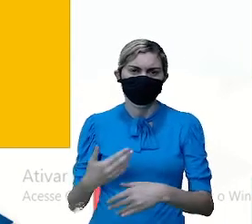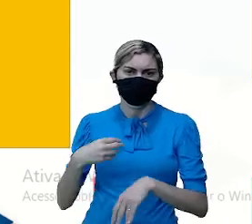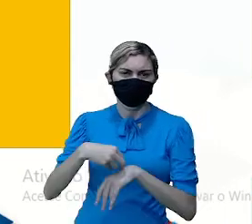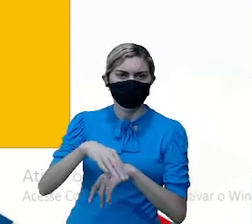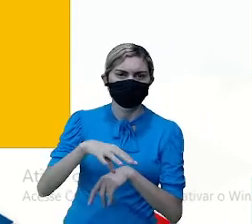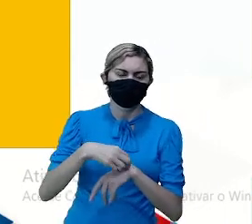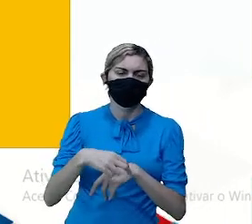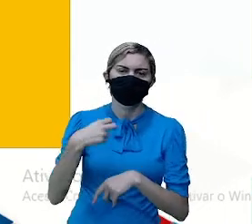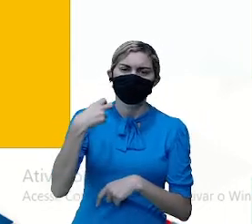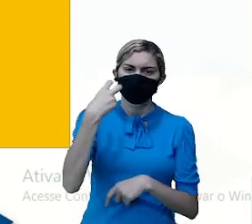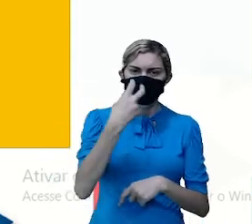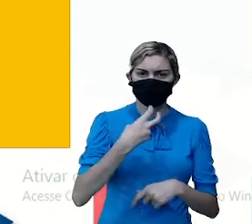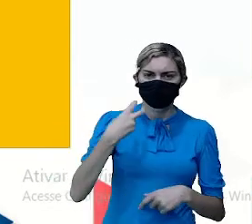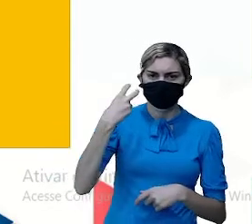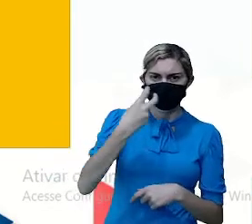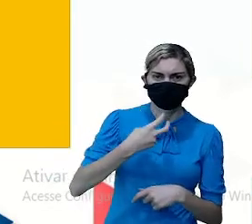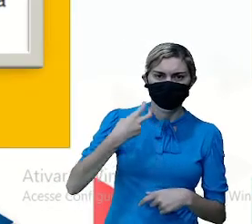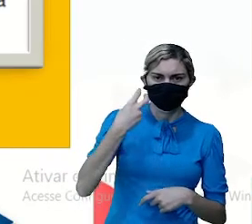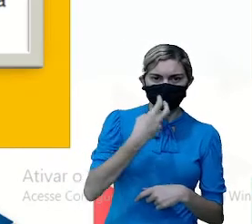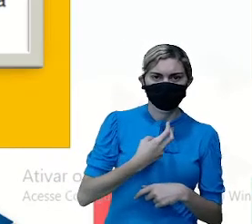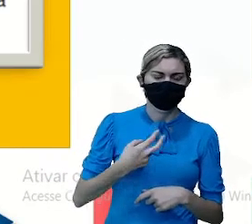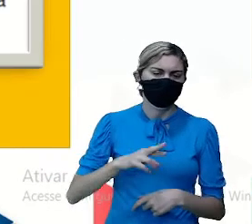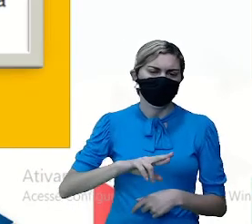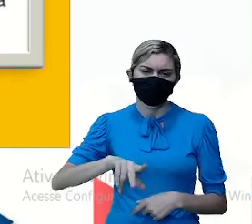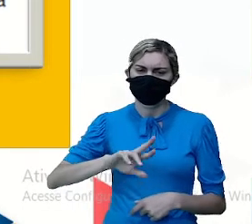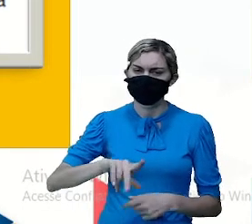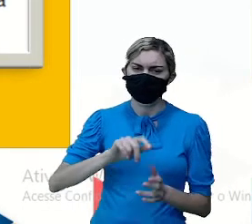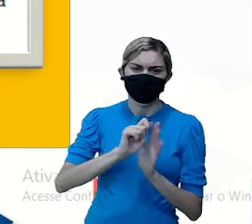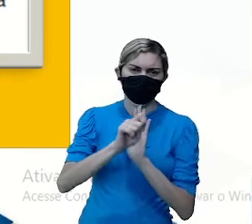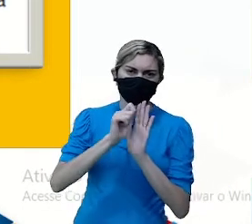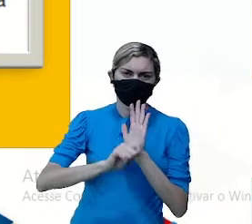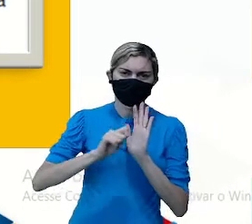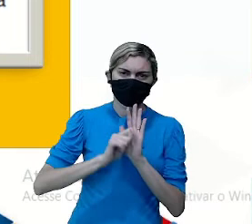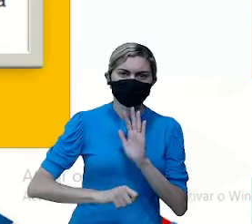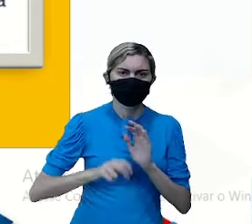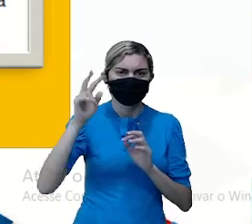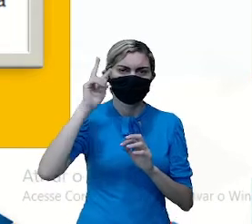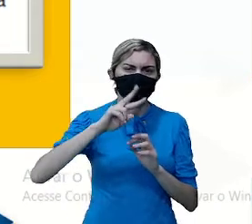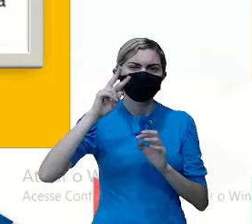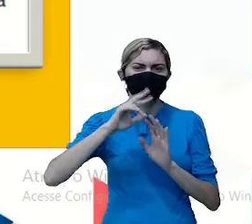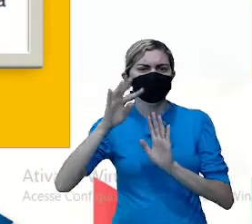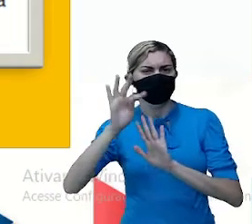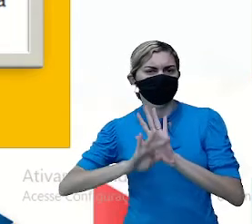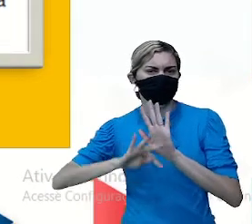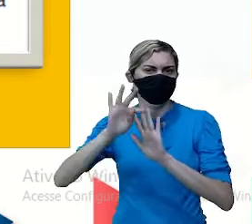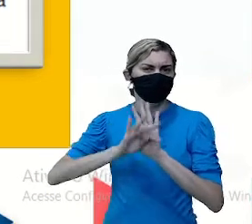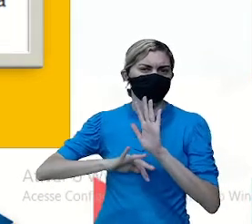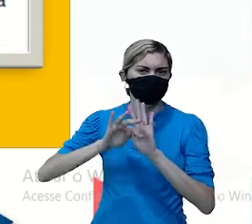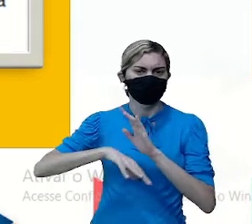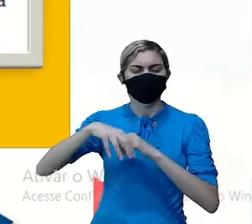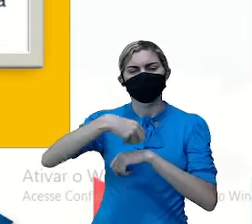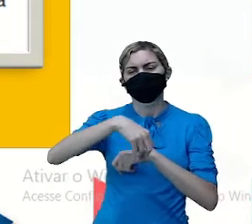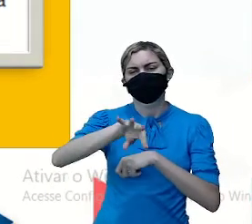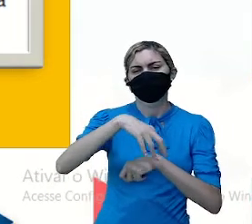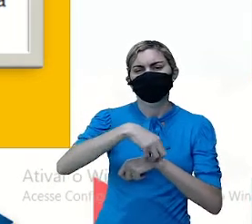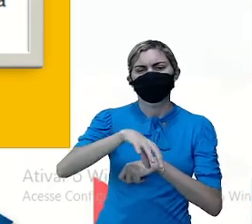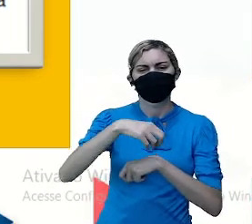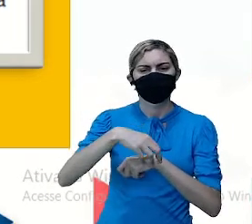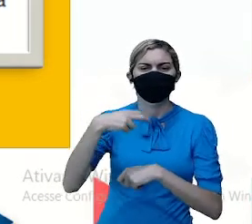da oralidade e não da escrita. Lembra, o texto sagrado é transmitido